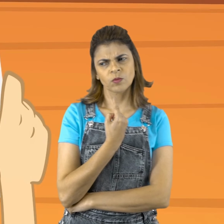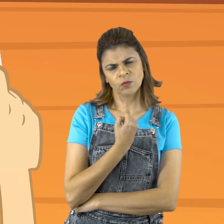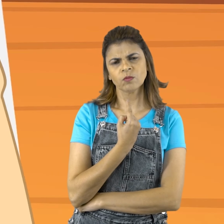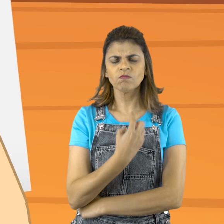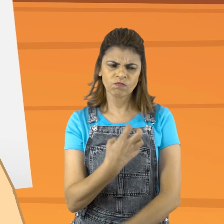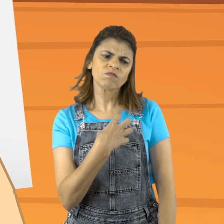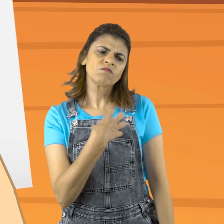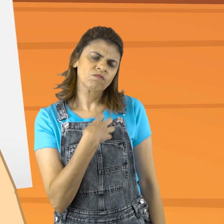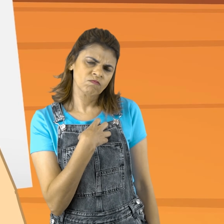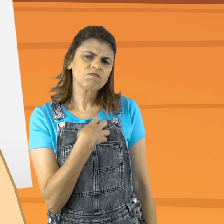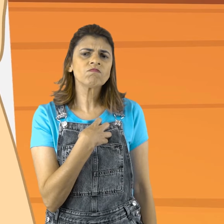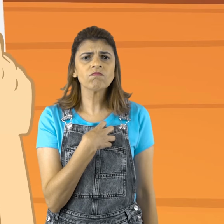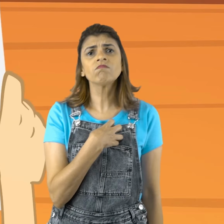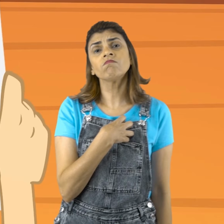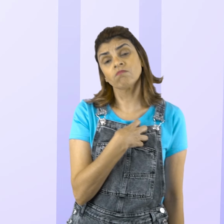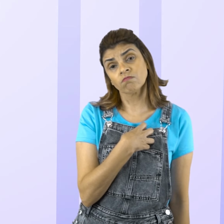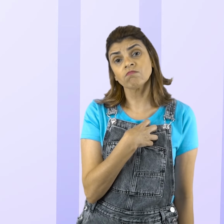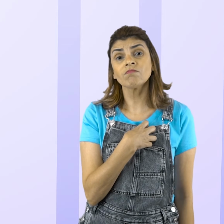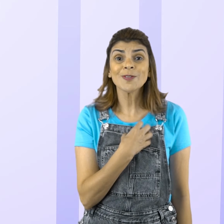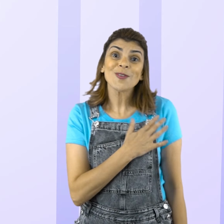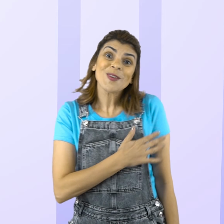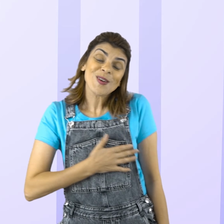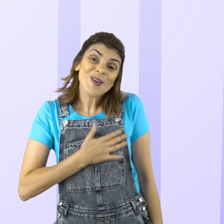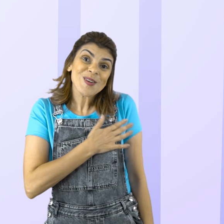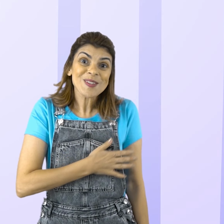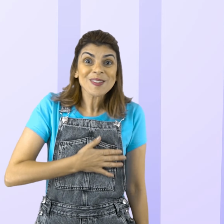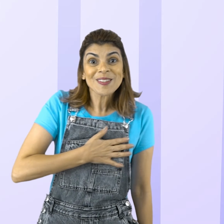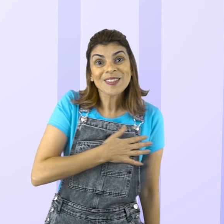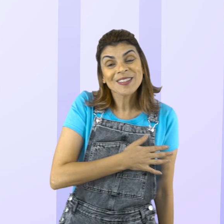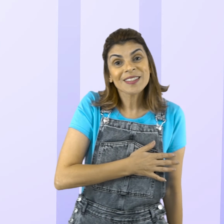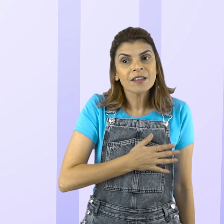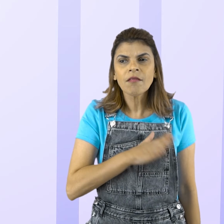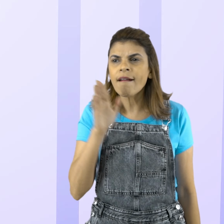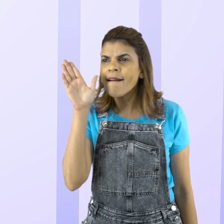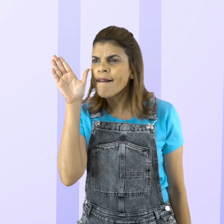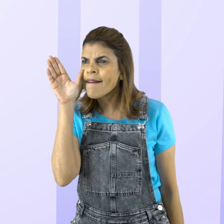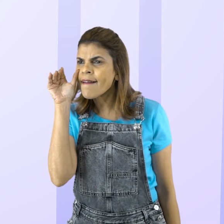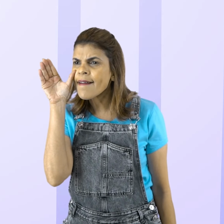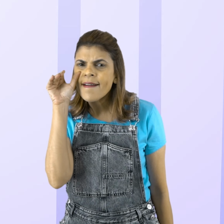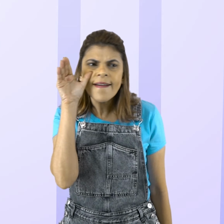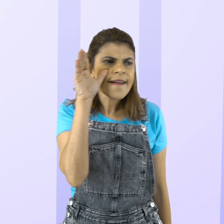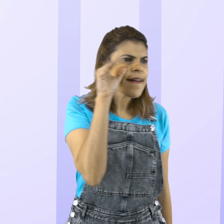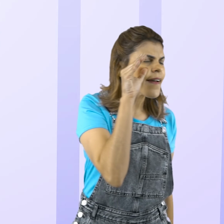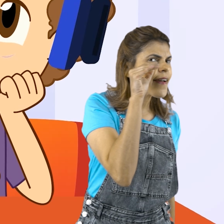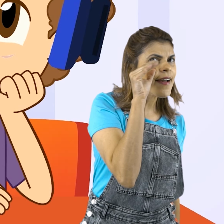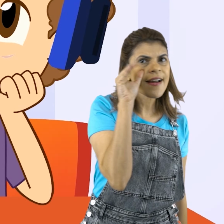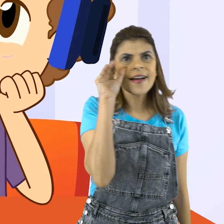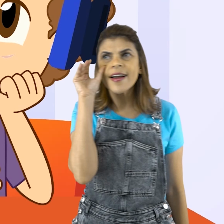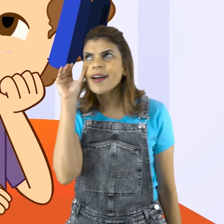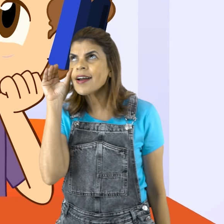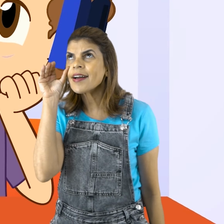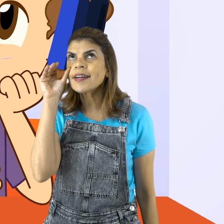aqui sozinho. Gosto de observar e paro pra prestar atenção